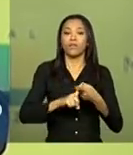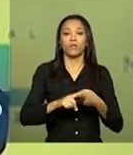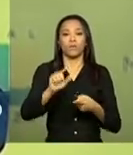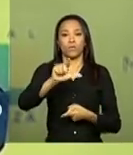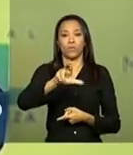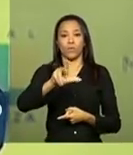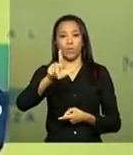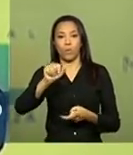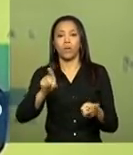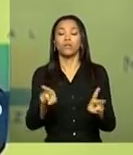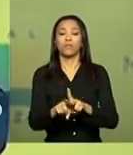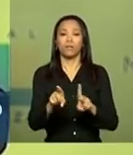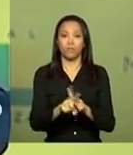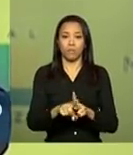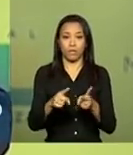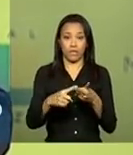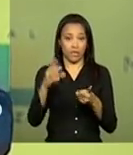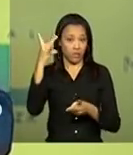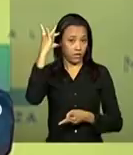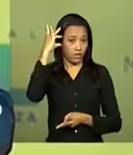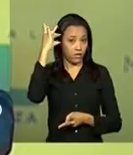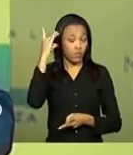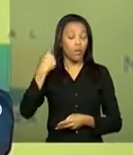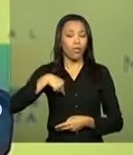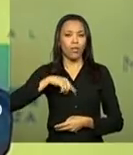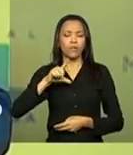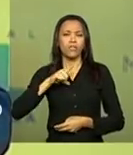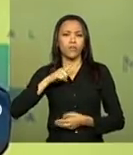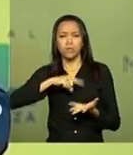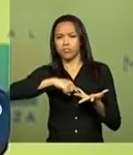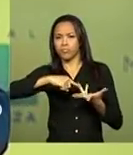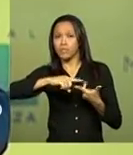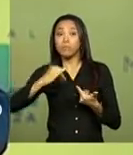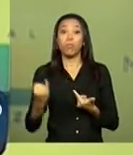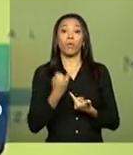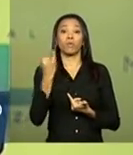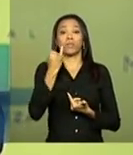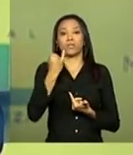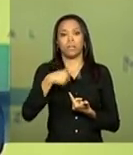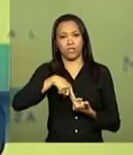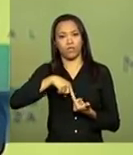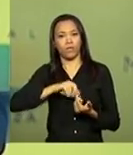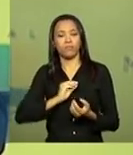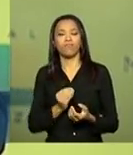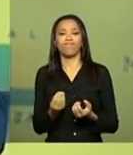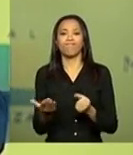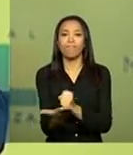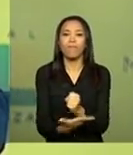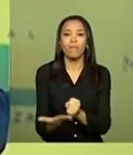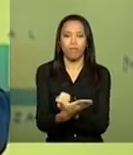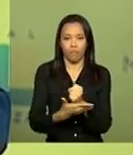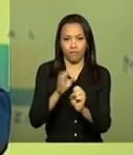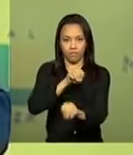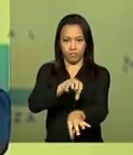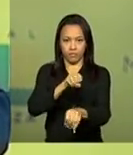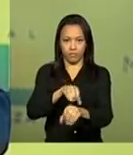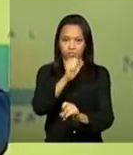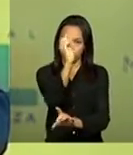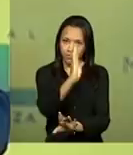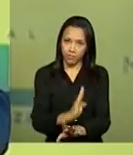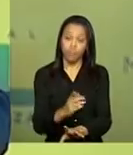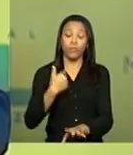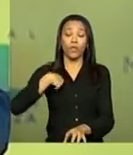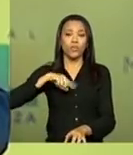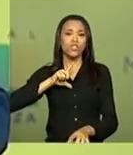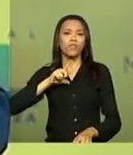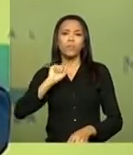gestão, nós tivemos importantes elementos que foram fundados na educação do país. Nós tivemos um